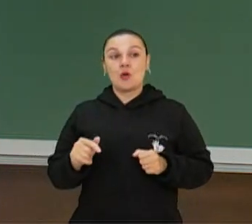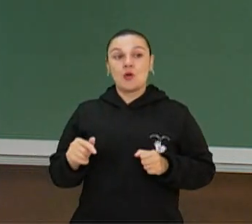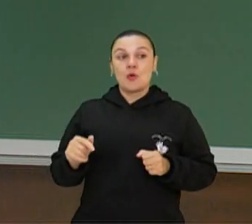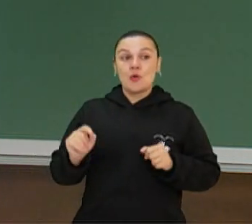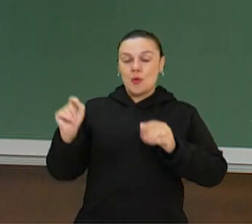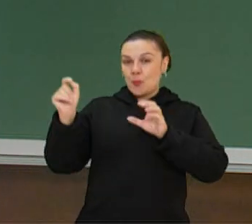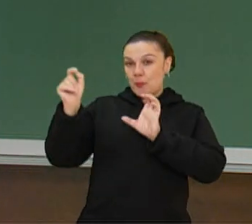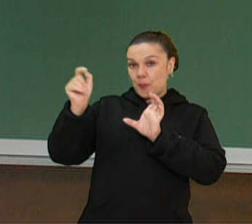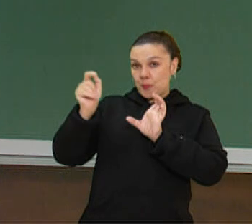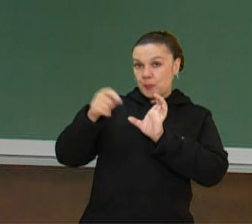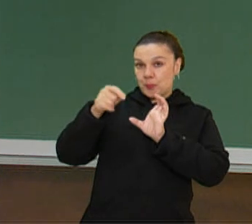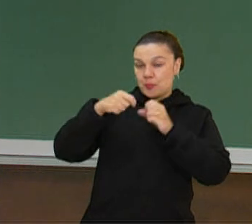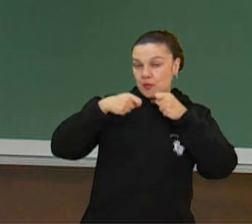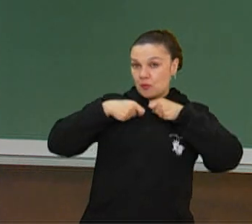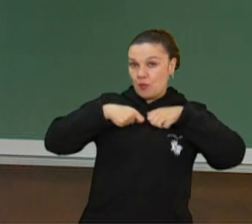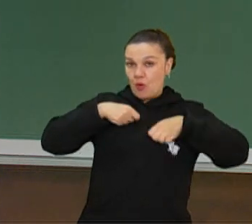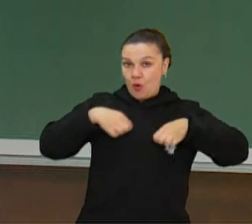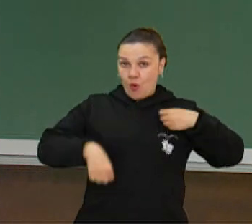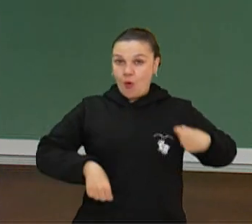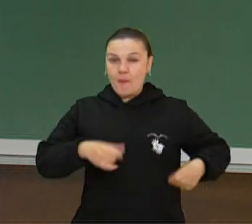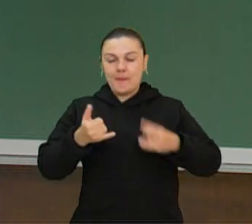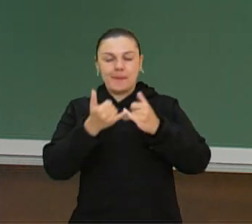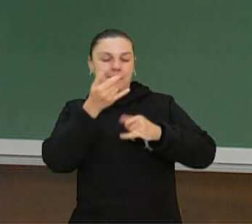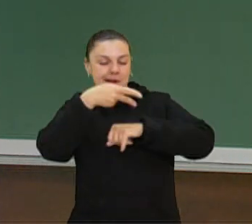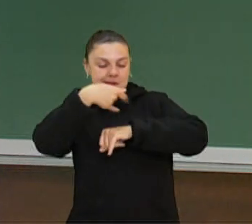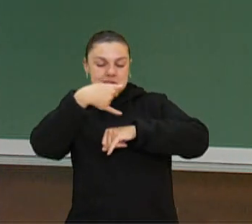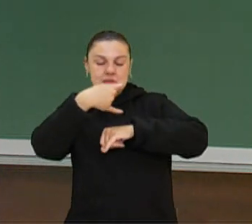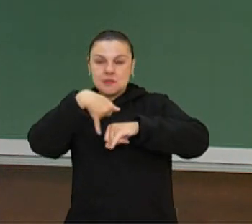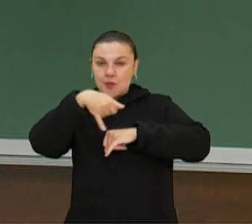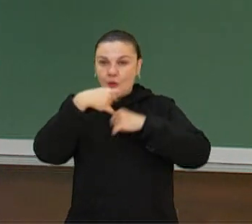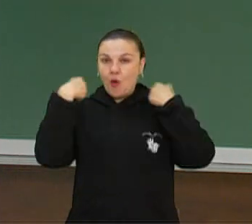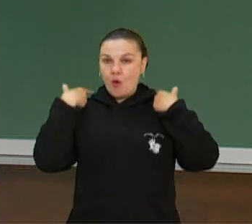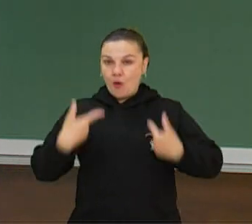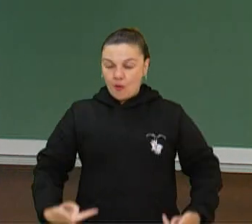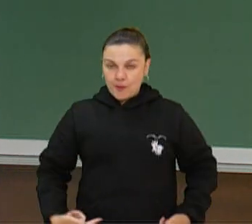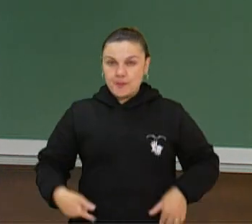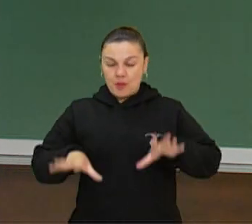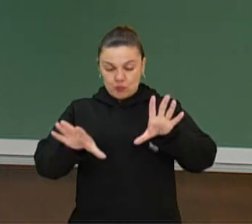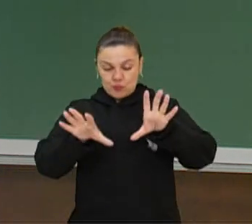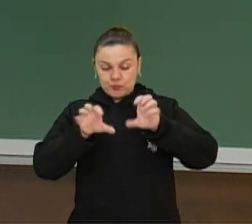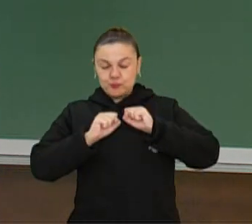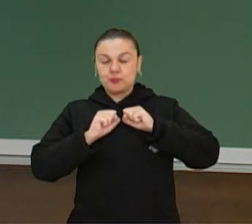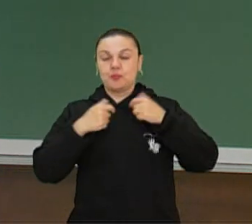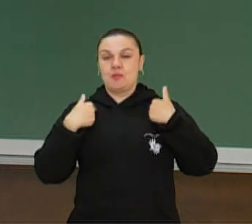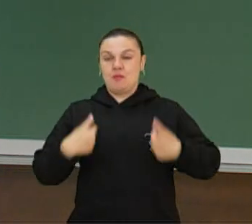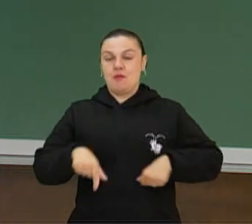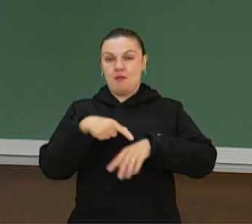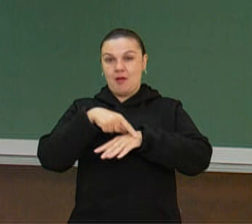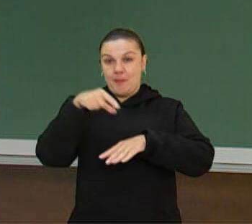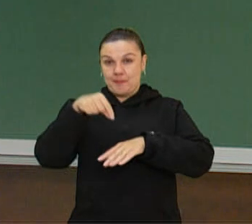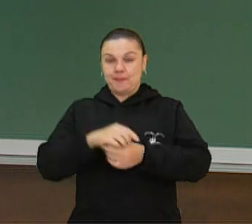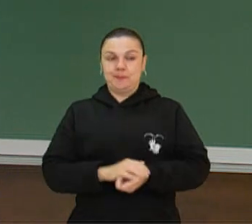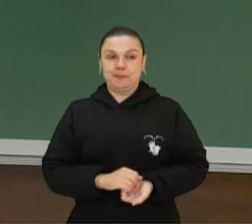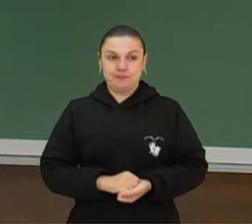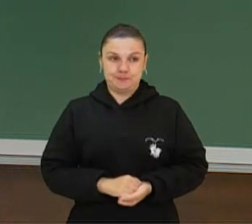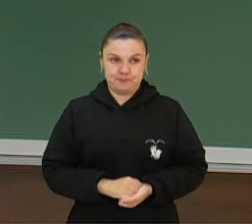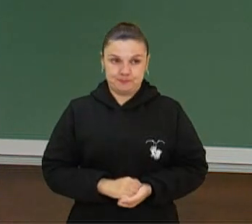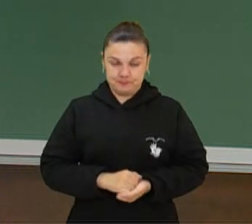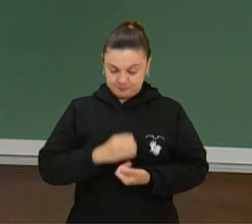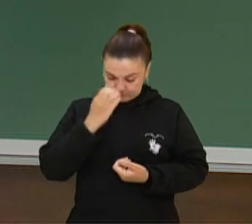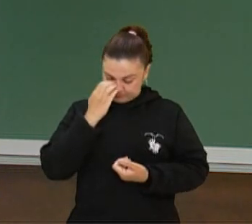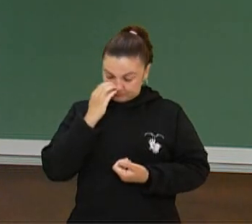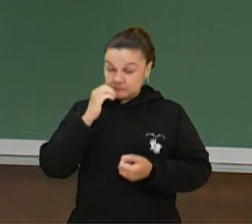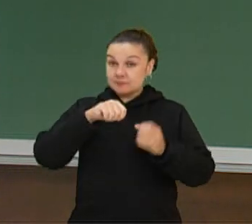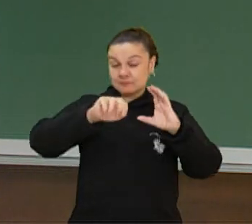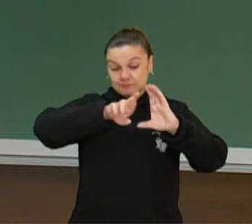com o bico e vai espalhar um óleozinho que é produzido ali para impermeabilizar as penas. Tá? E